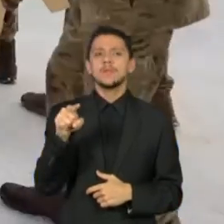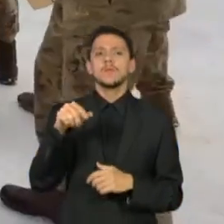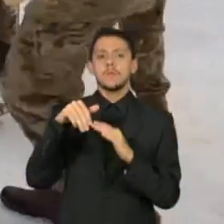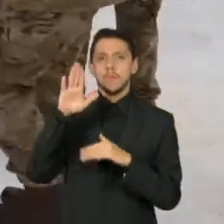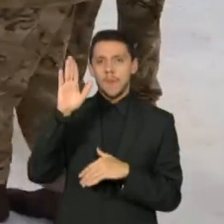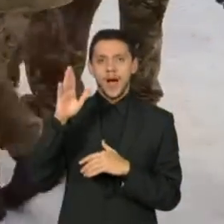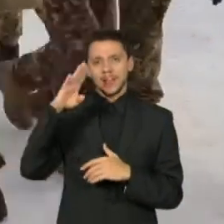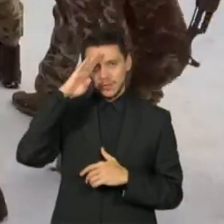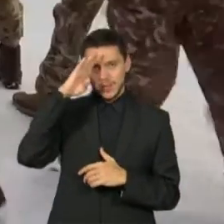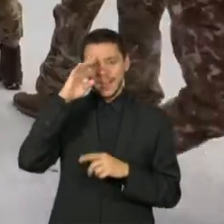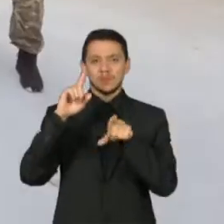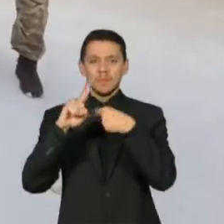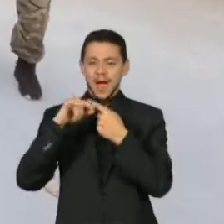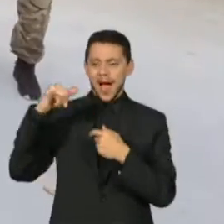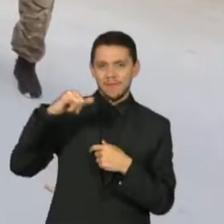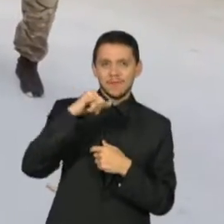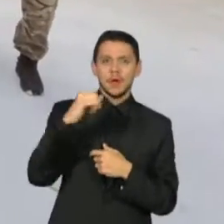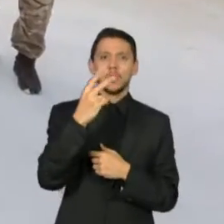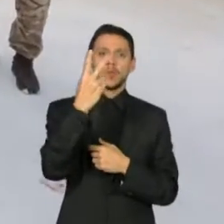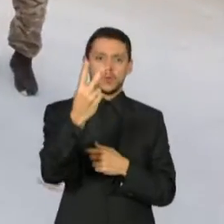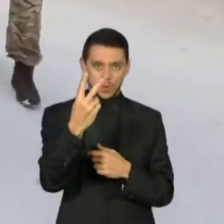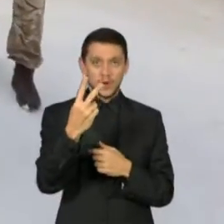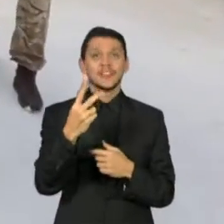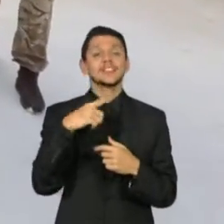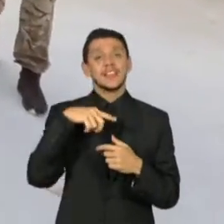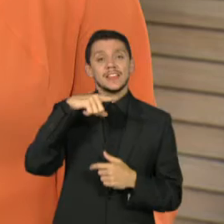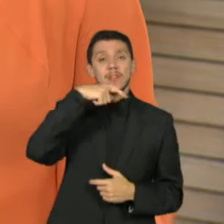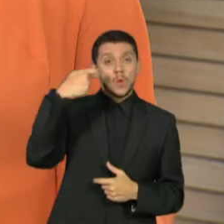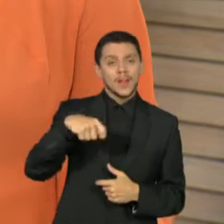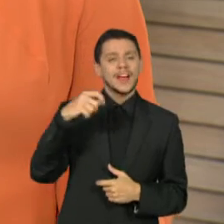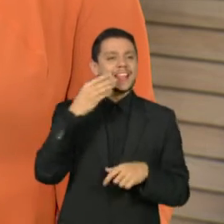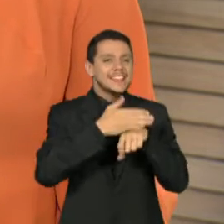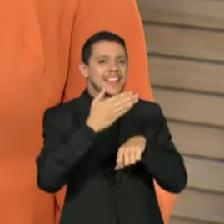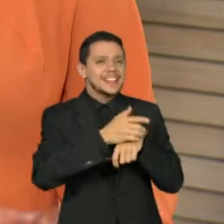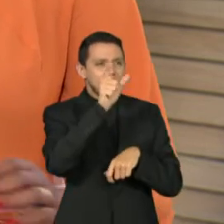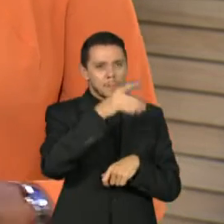E a Ucrânia treina voluntários com as armas.